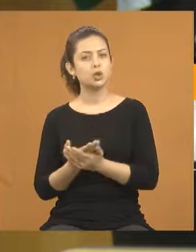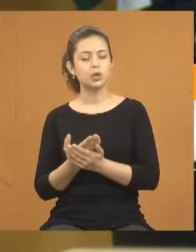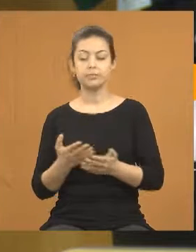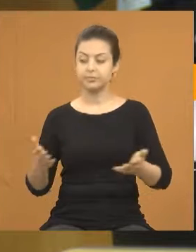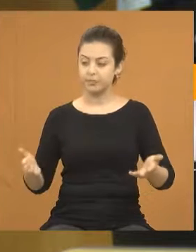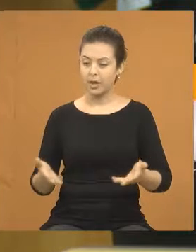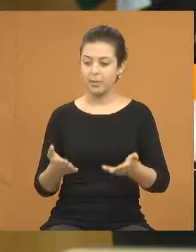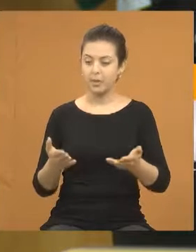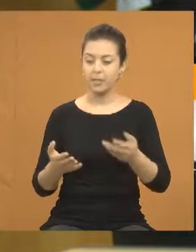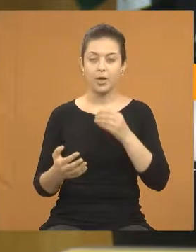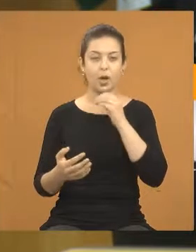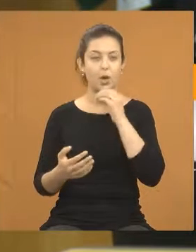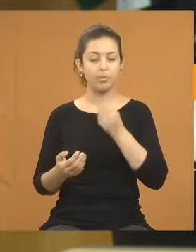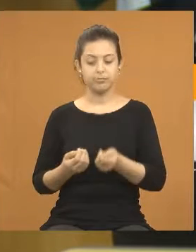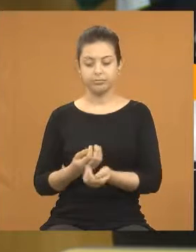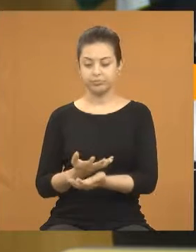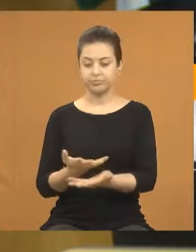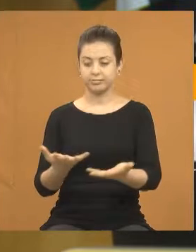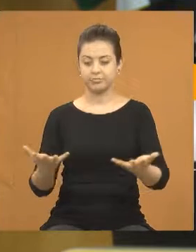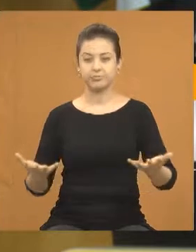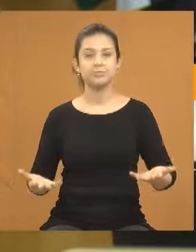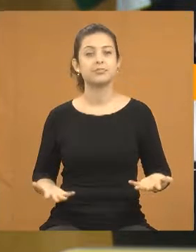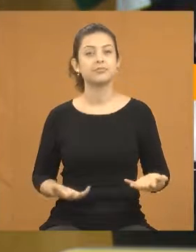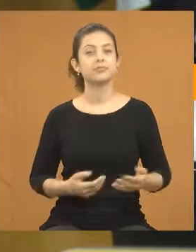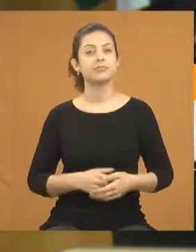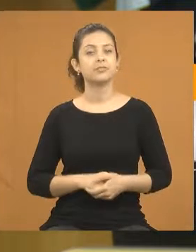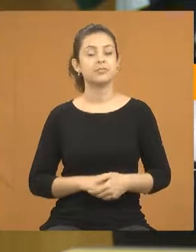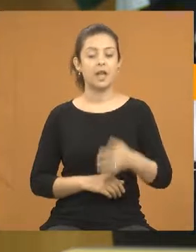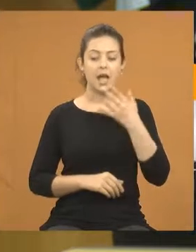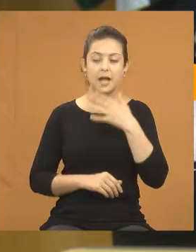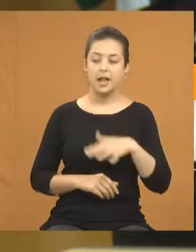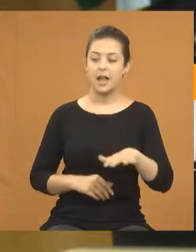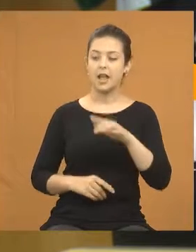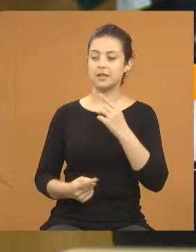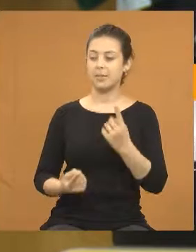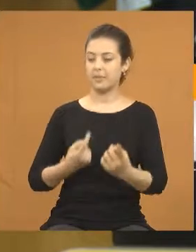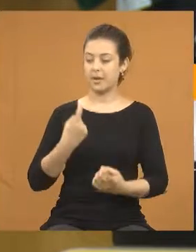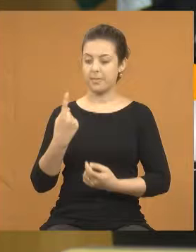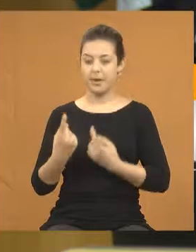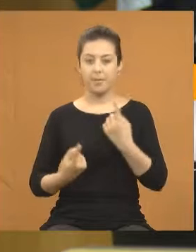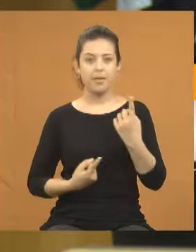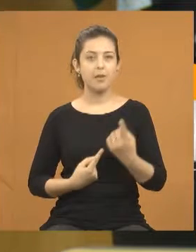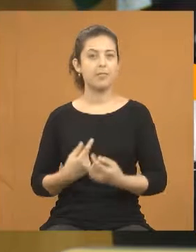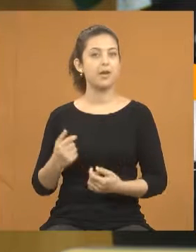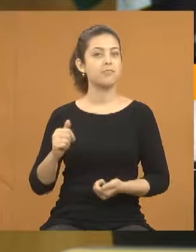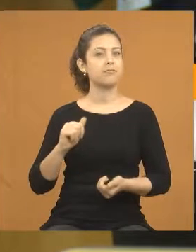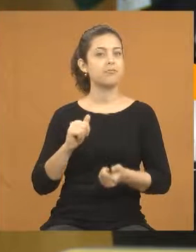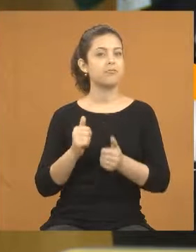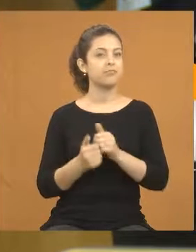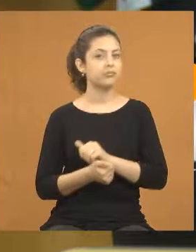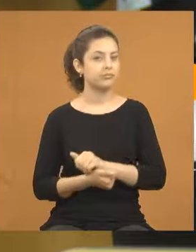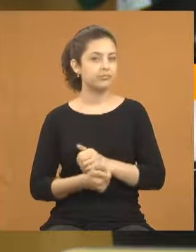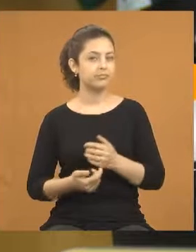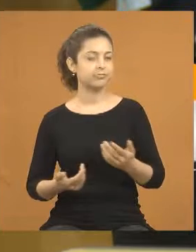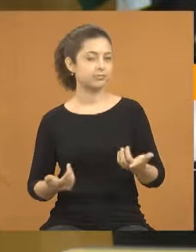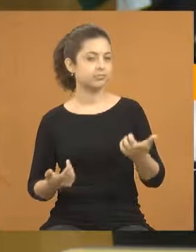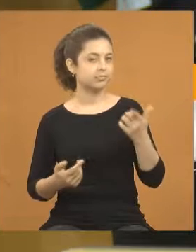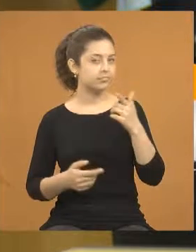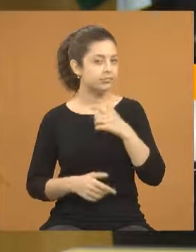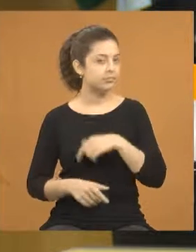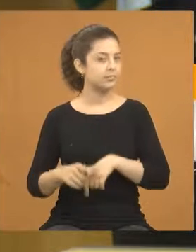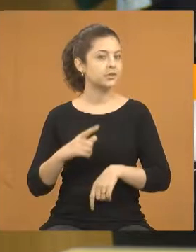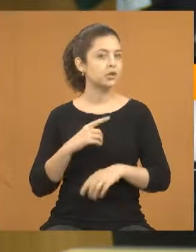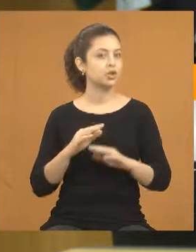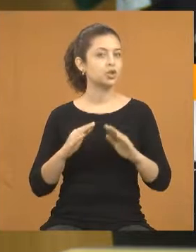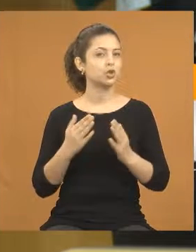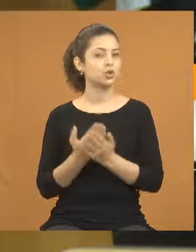dar oportunidade para essas criançadas que estão aí surgindo no esporte e não tem a chance de ter uma